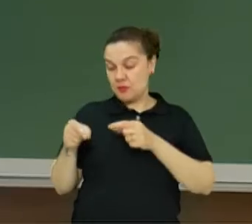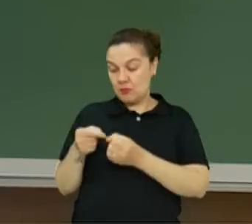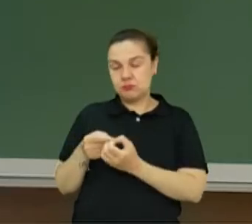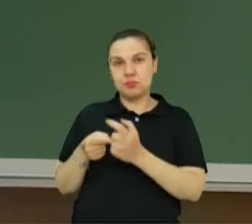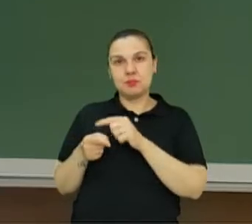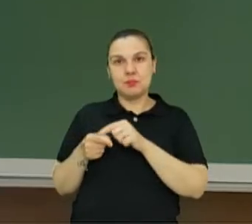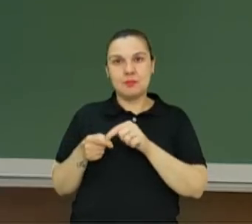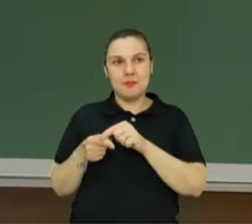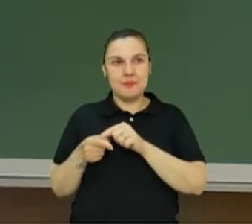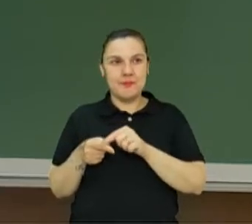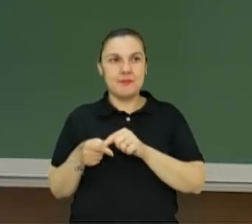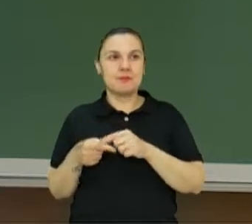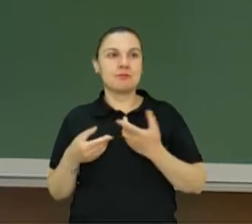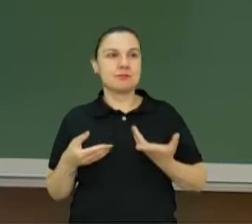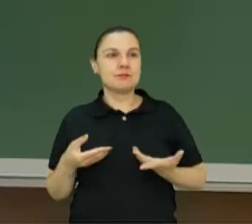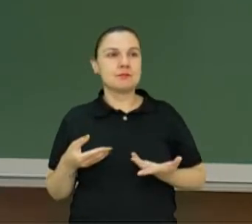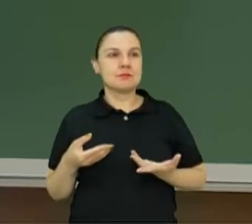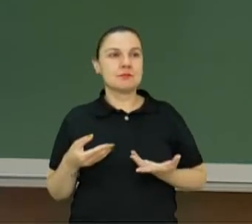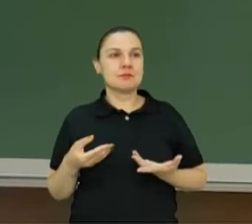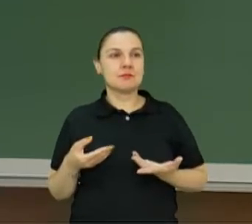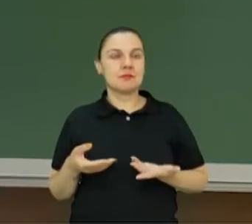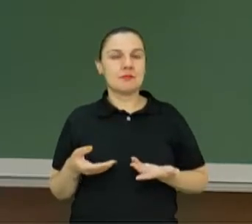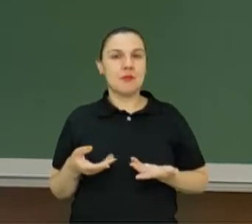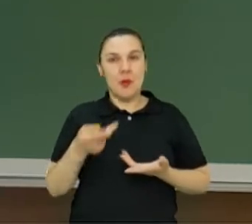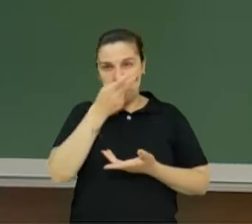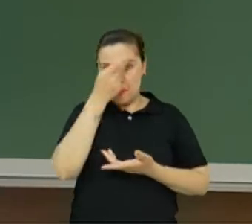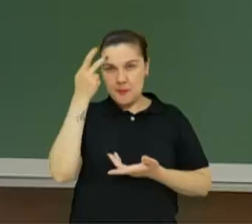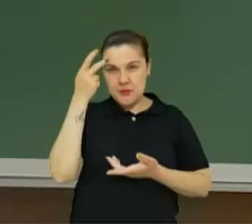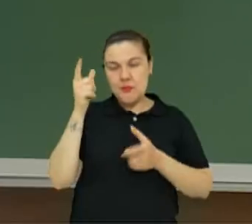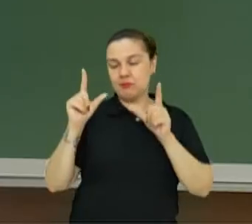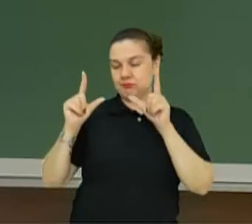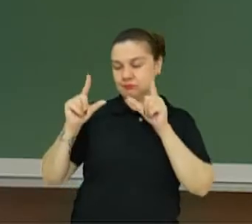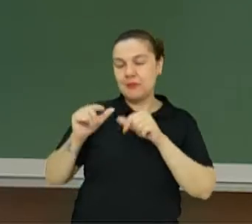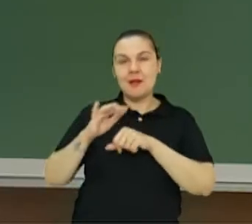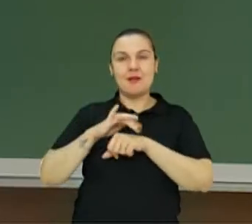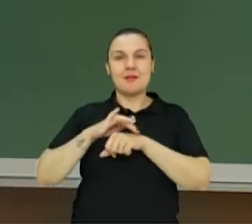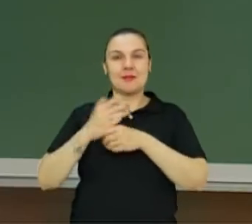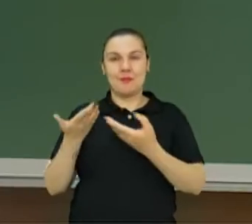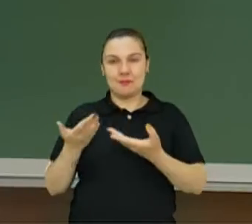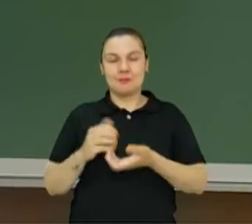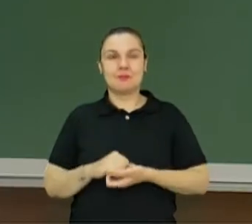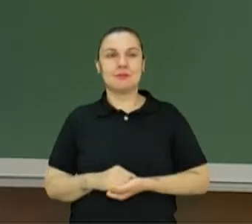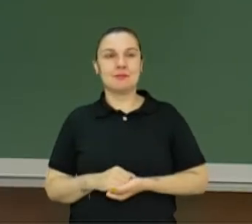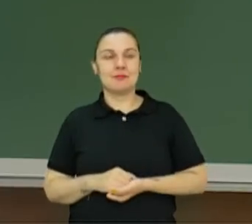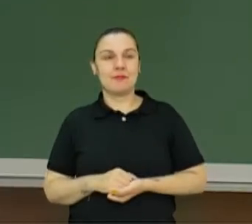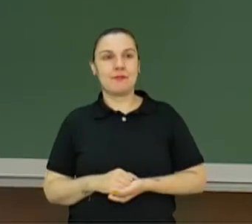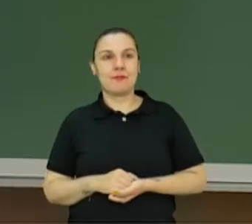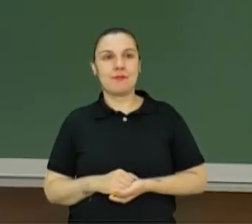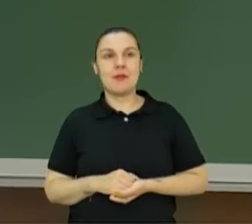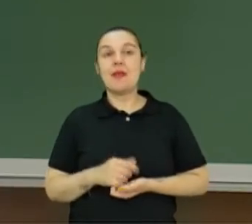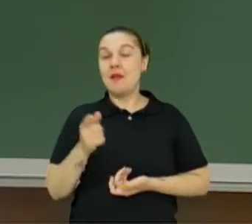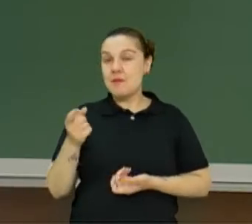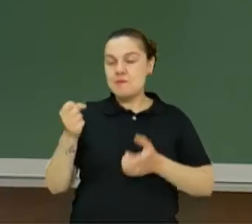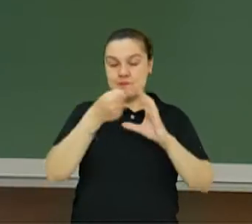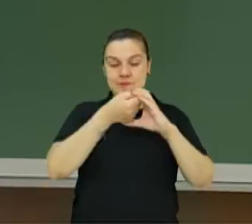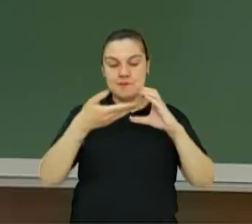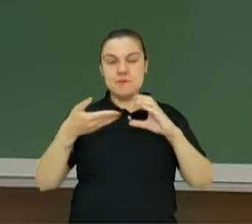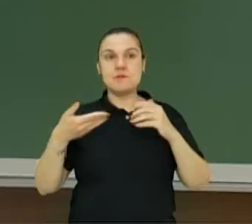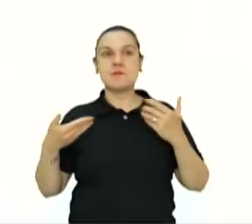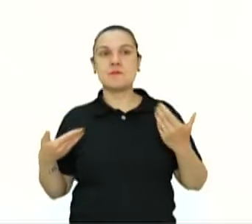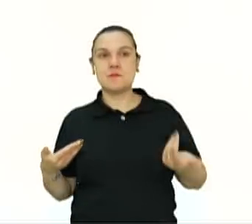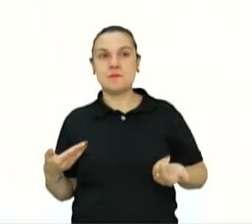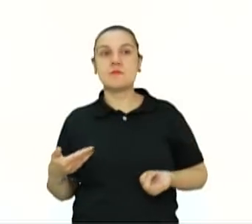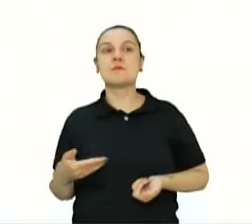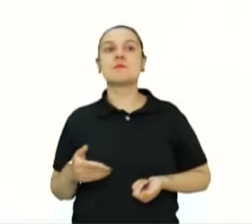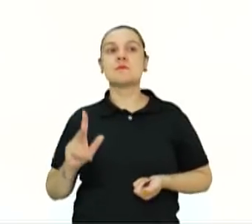né, que elas se manifestam quando essa pessoa está com a imunidade mais baixa. Essas são características